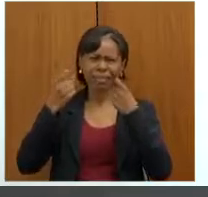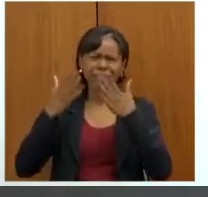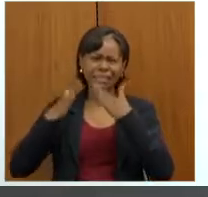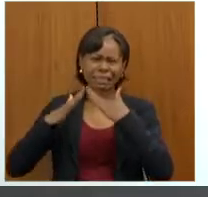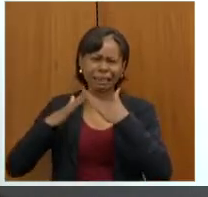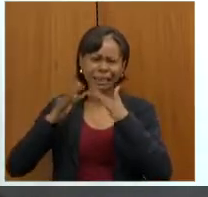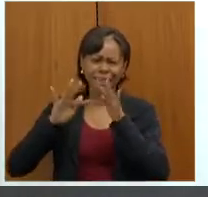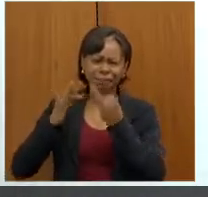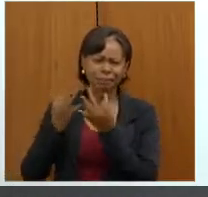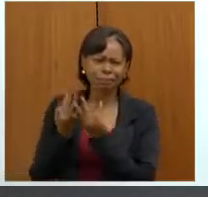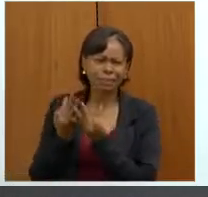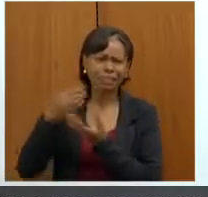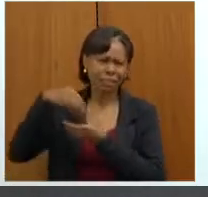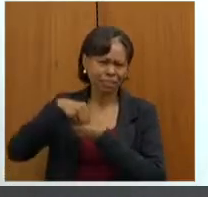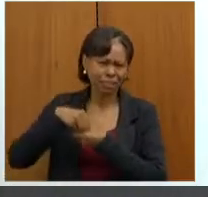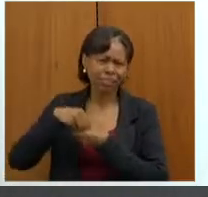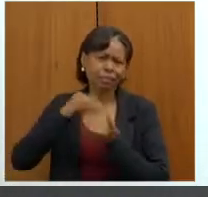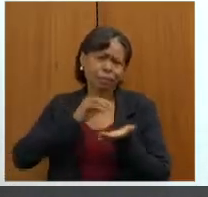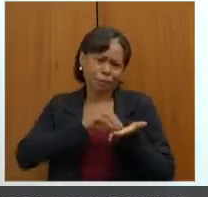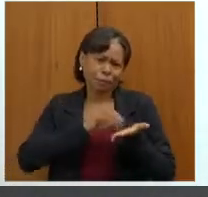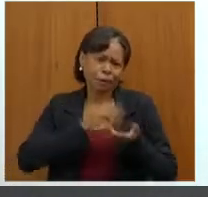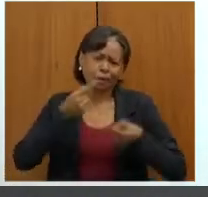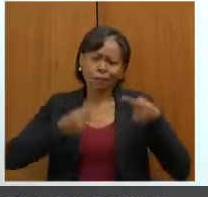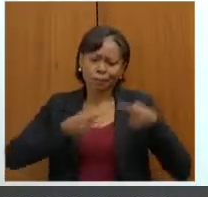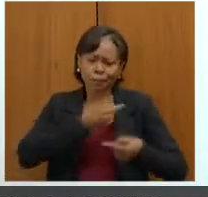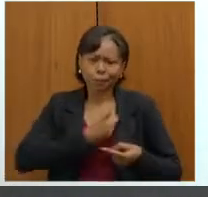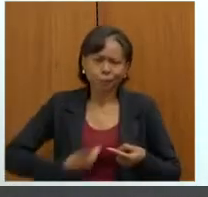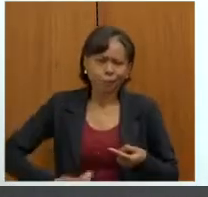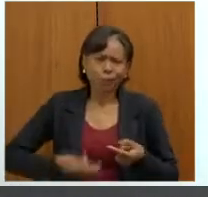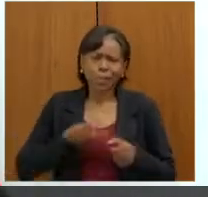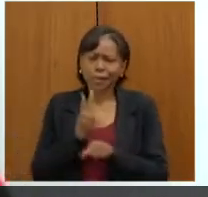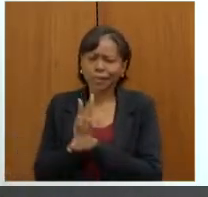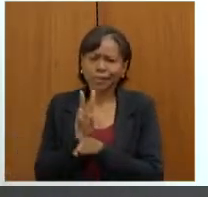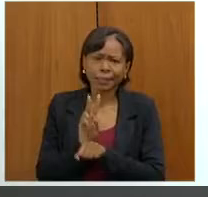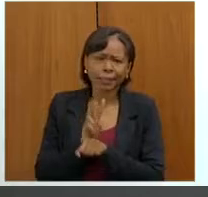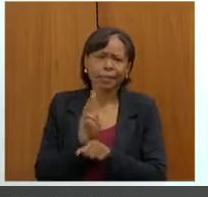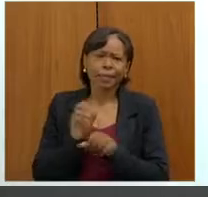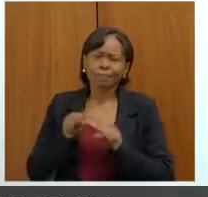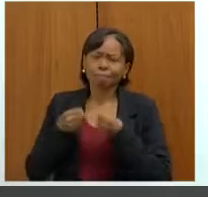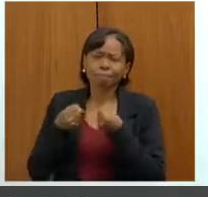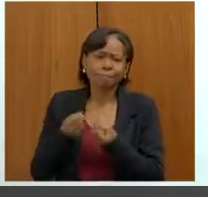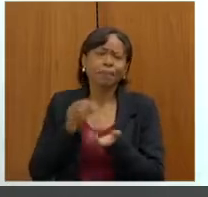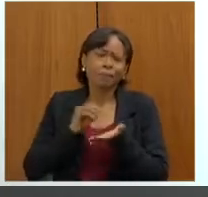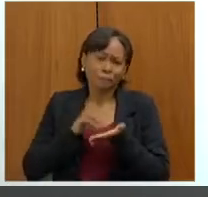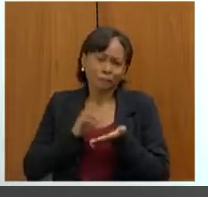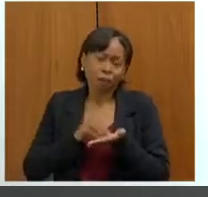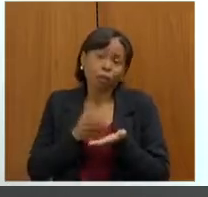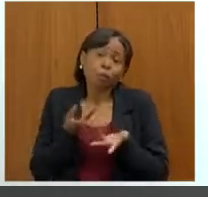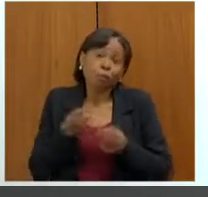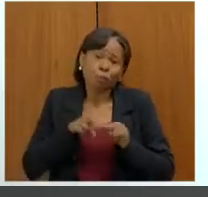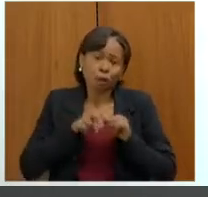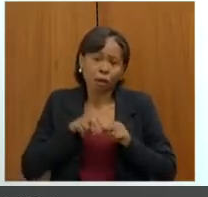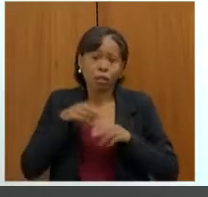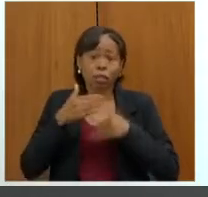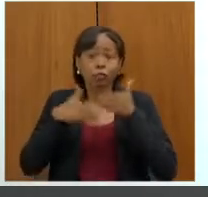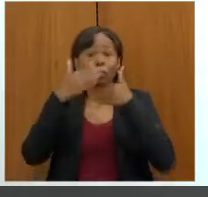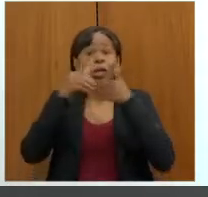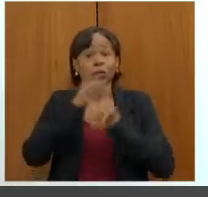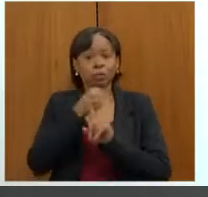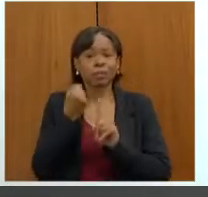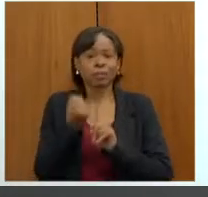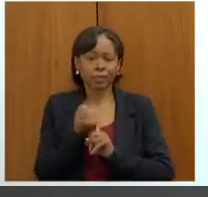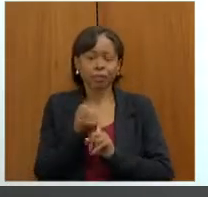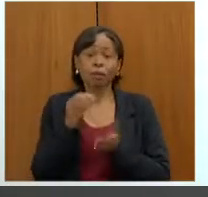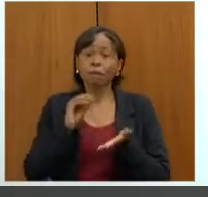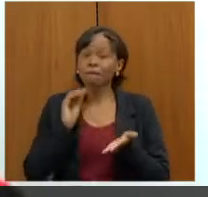políticas públicas de assistência de proteção enfim nós estamos falando do Desenvolvimento Social e muito especialmente dessa